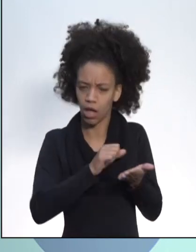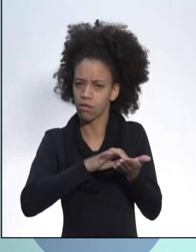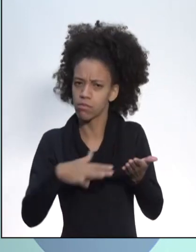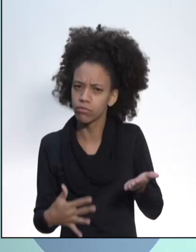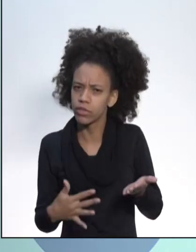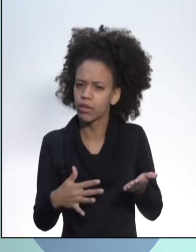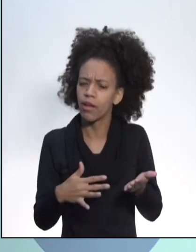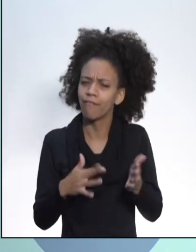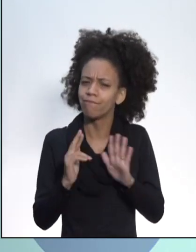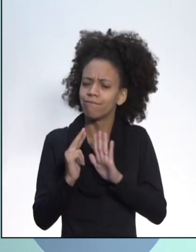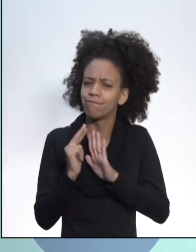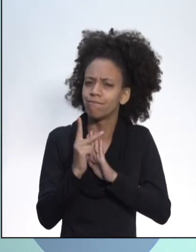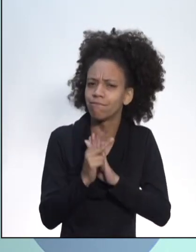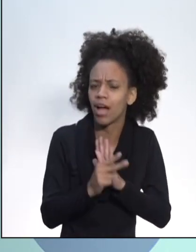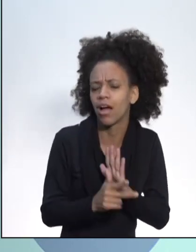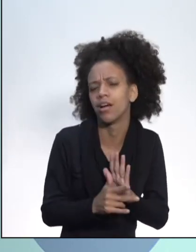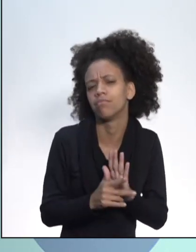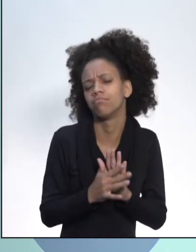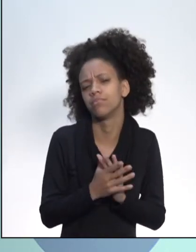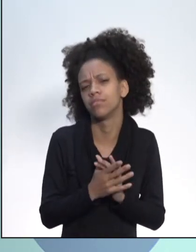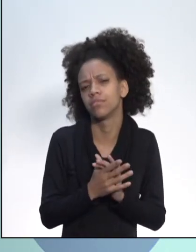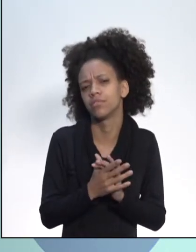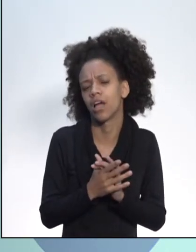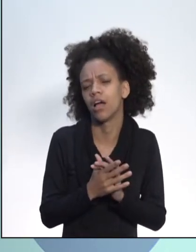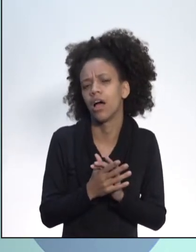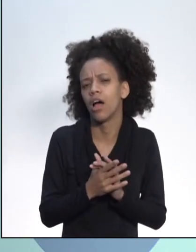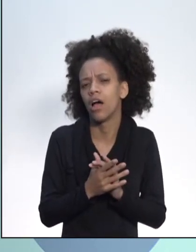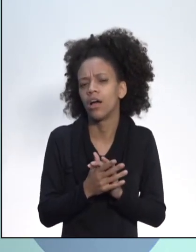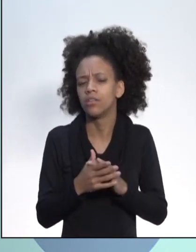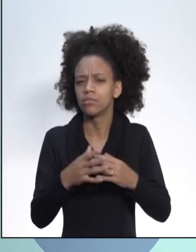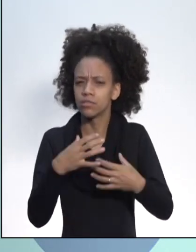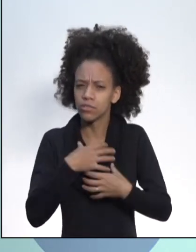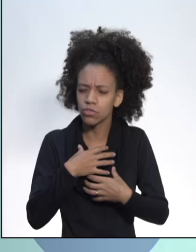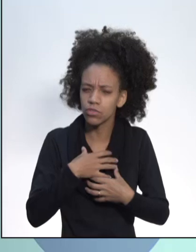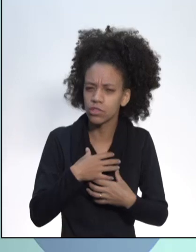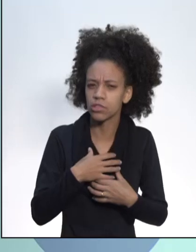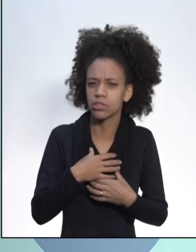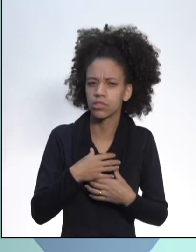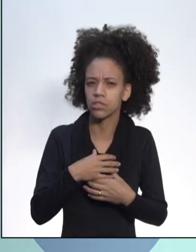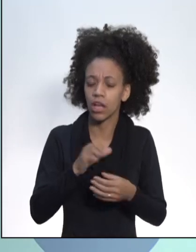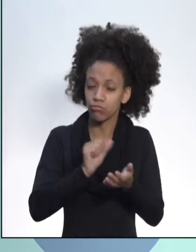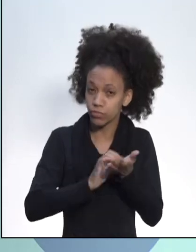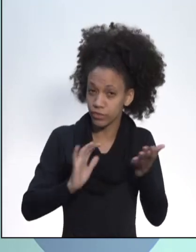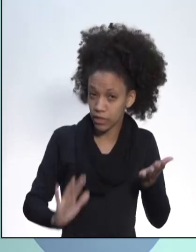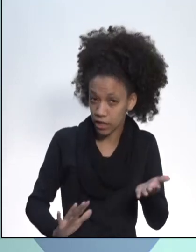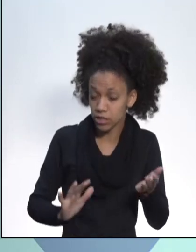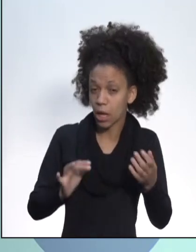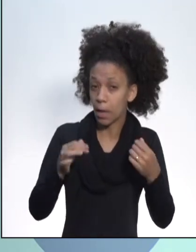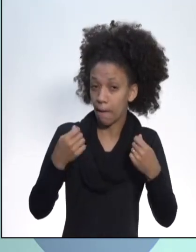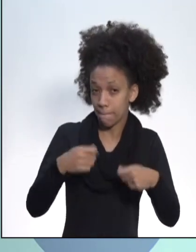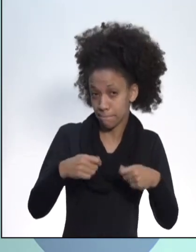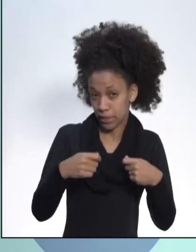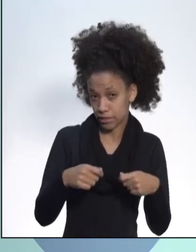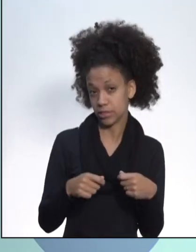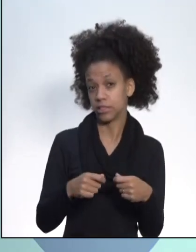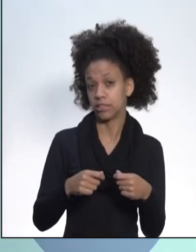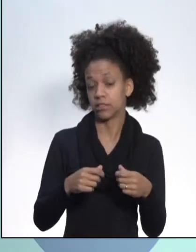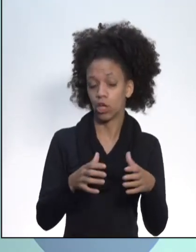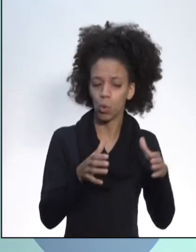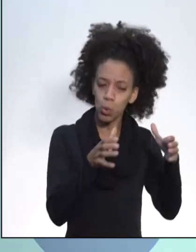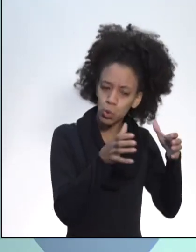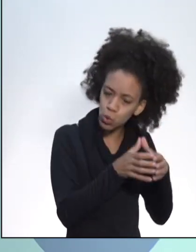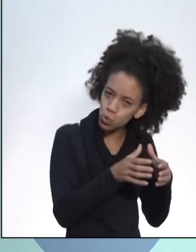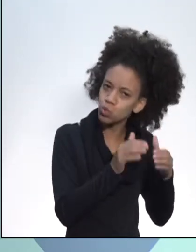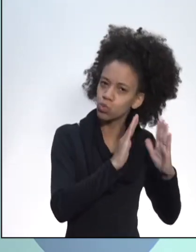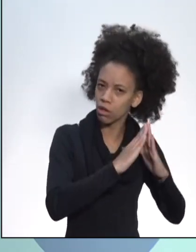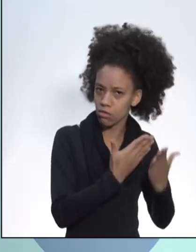uma série de situações, de atividades, que teria que ser feito coletivamente dentro da escola. Como a